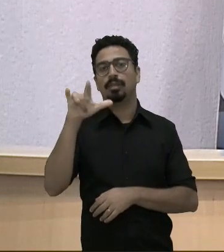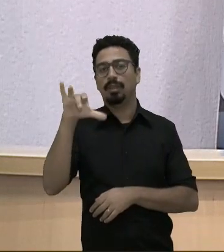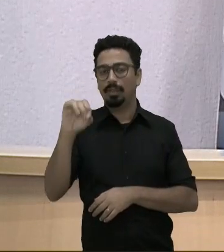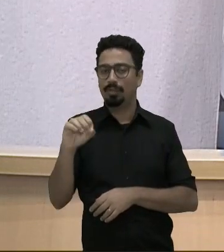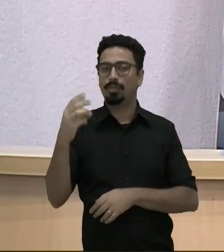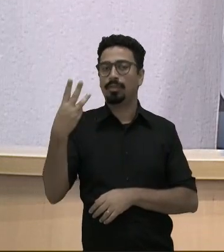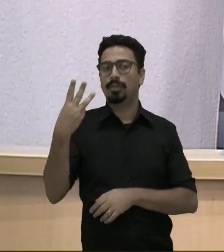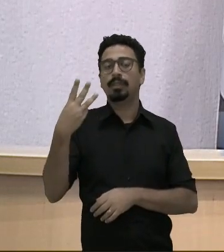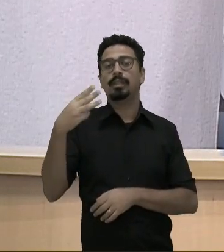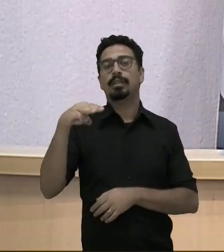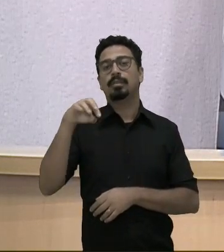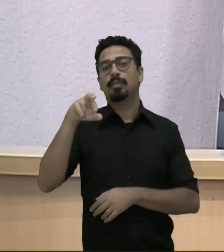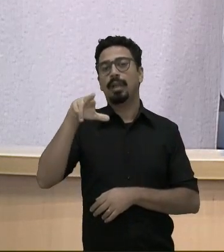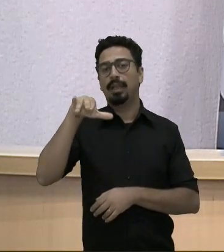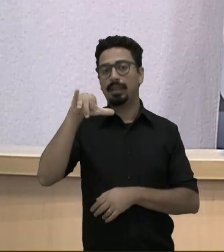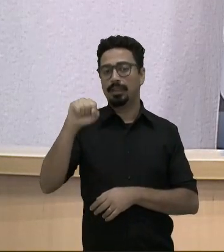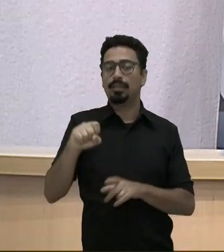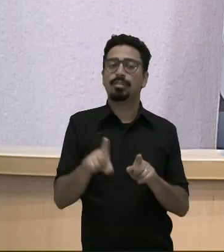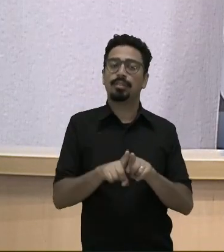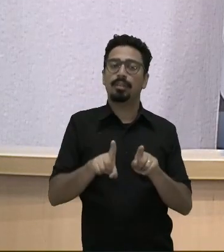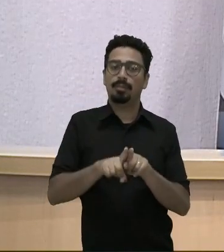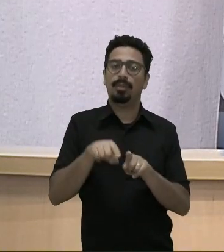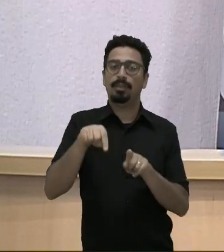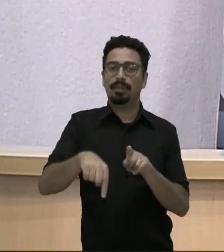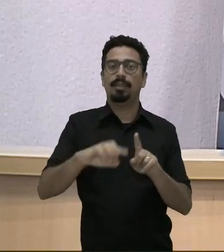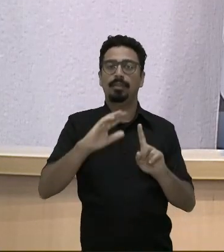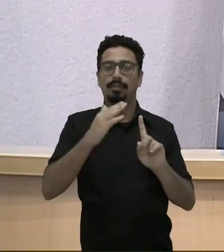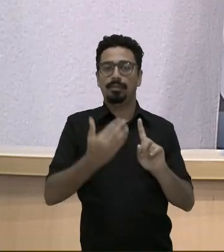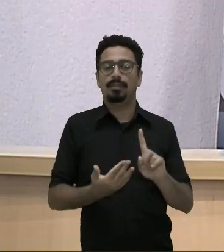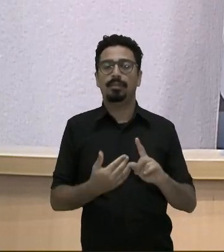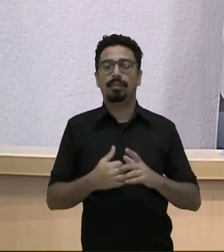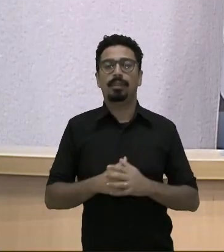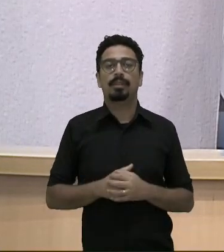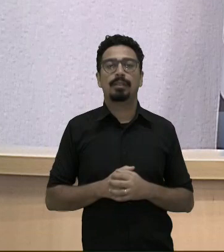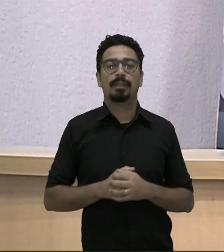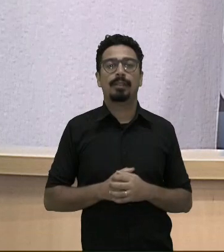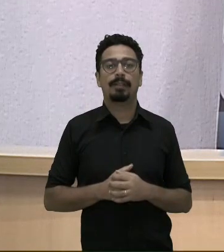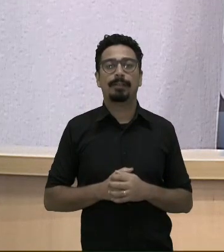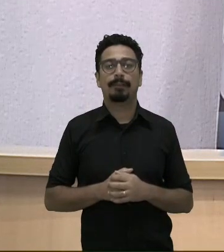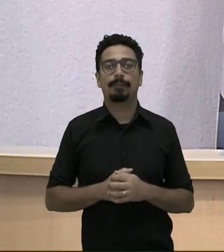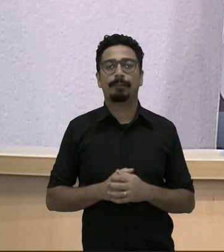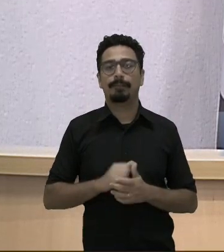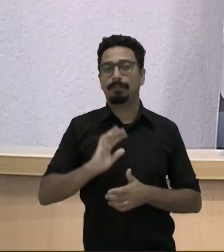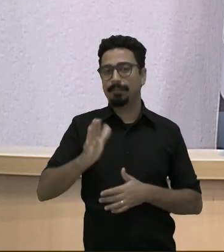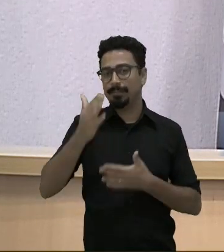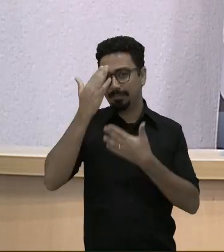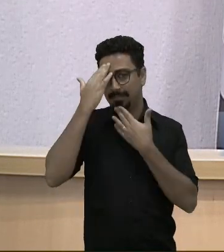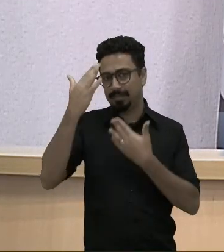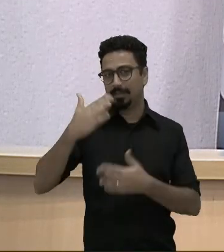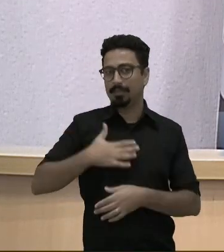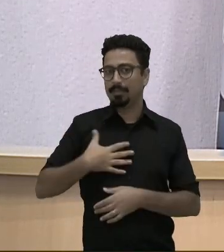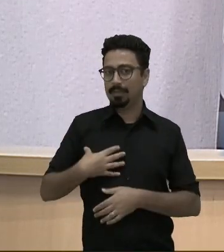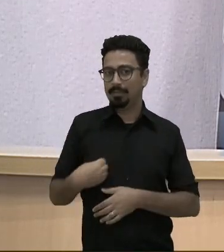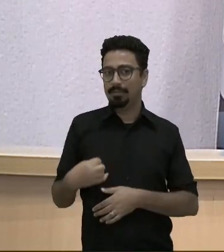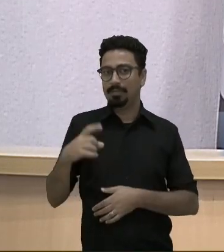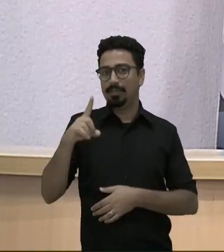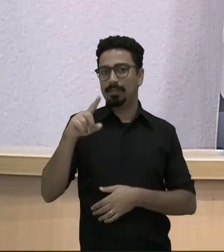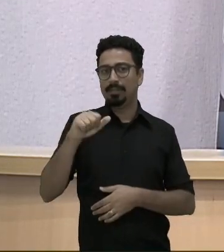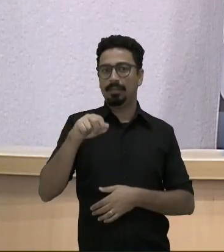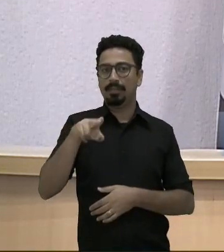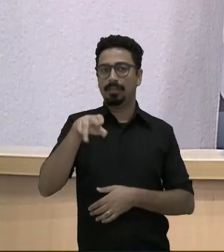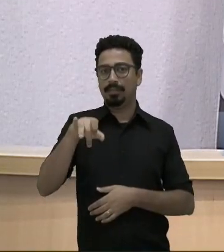que veio prestigiar o nosso evento aqui. E quero agradecer a minha filha, a Dani, que está